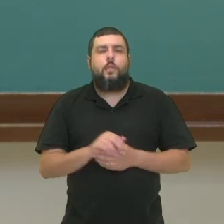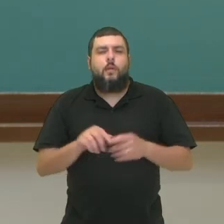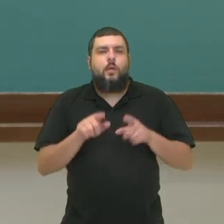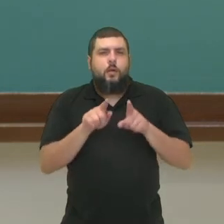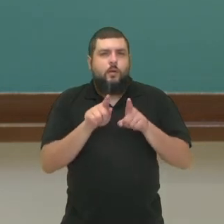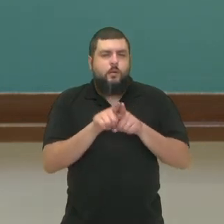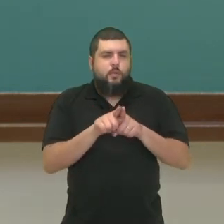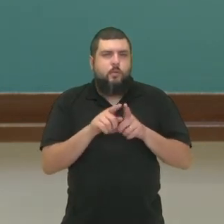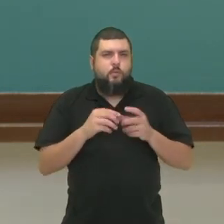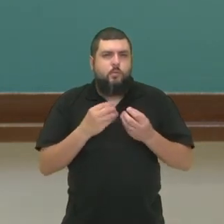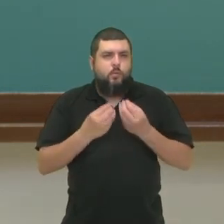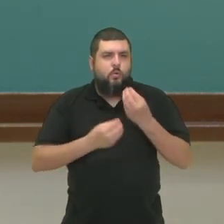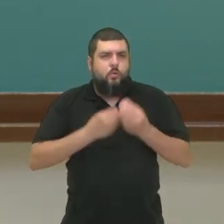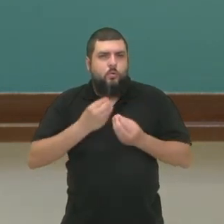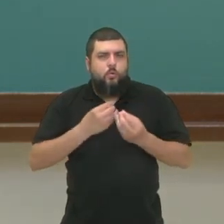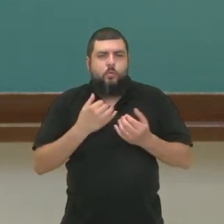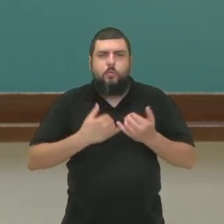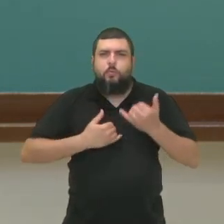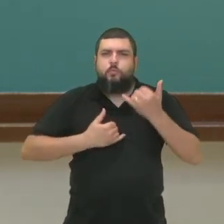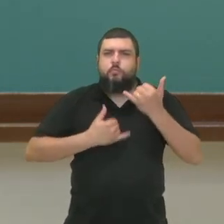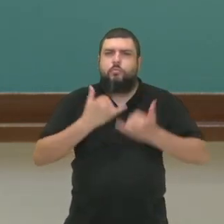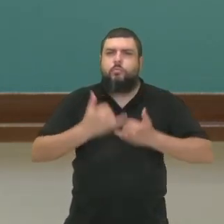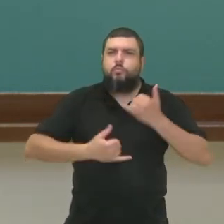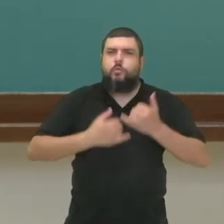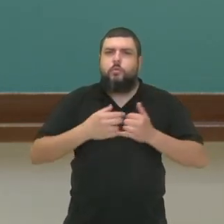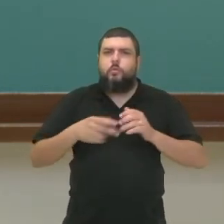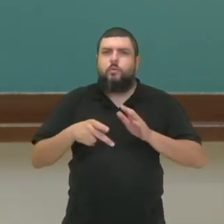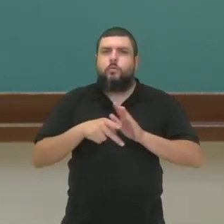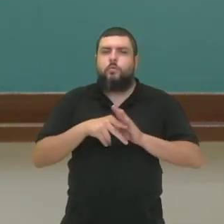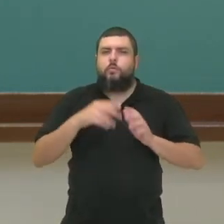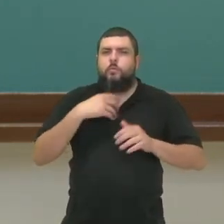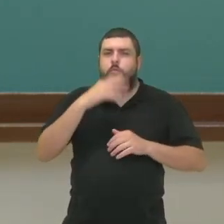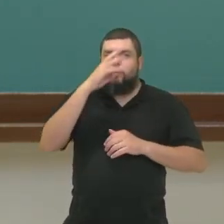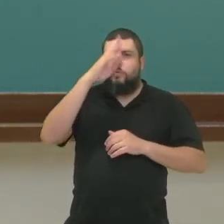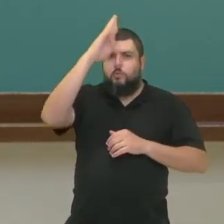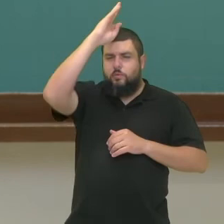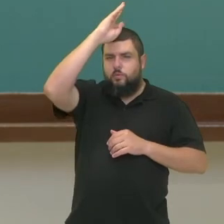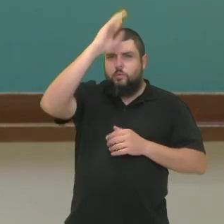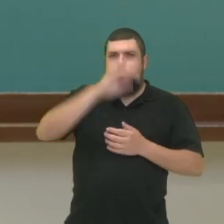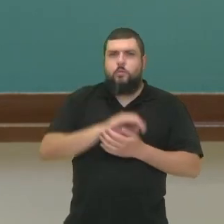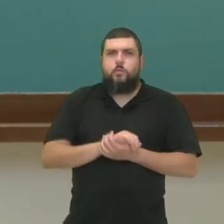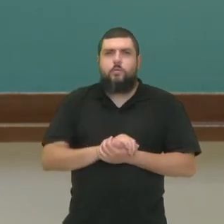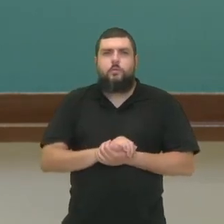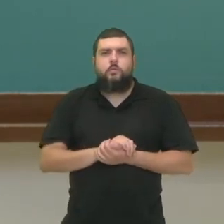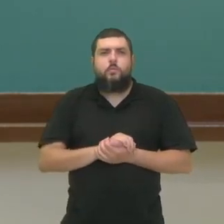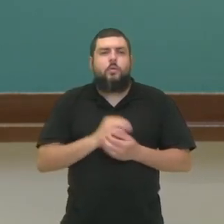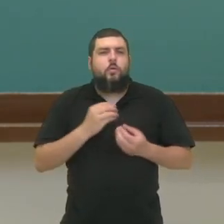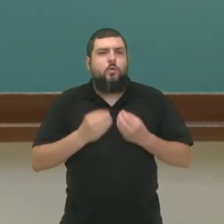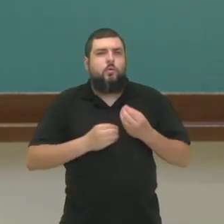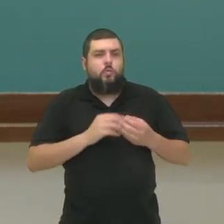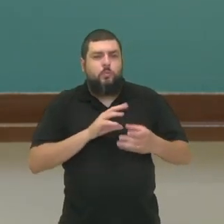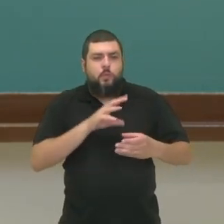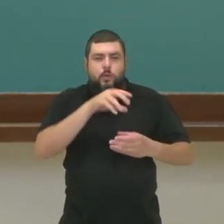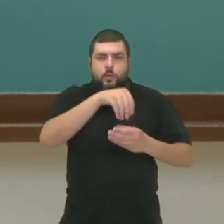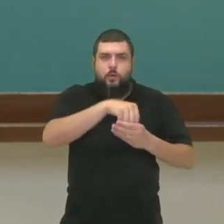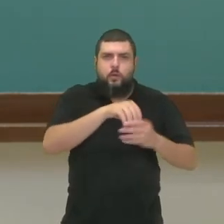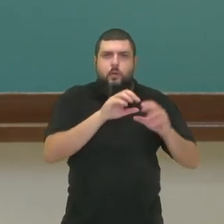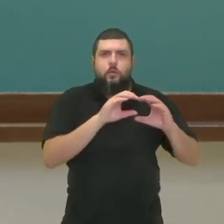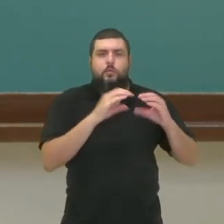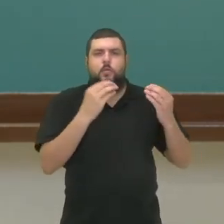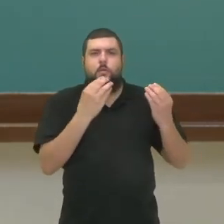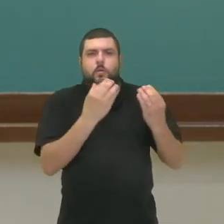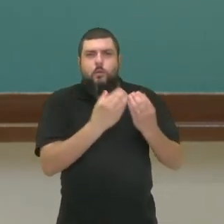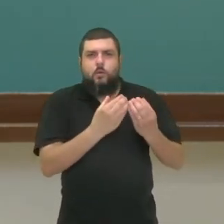diversões romanas. Assim como o professor Roberto comentou rapidamente sobre as lutas de gladiadores que aconteciam nas arenas, né? Arenas